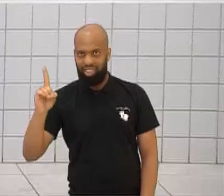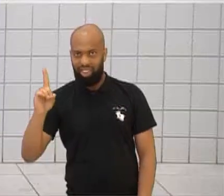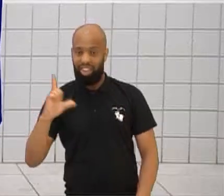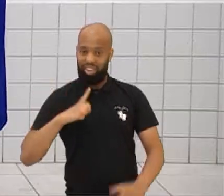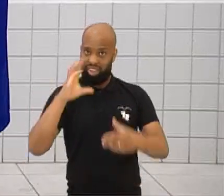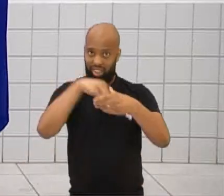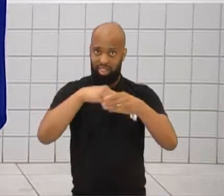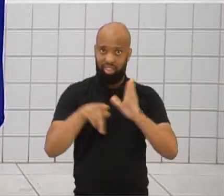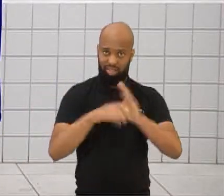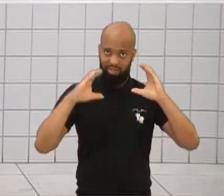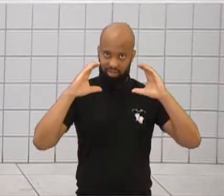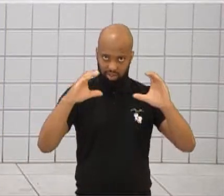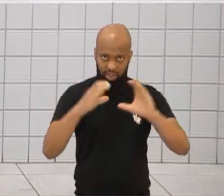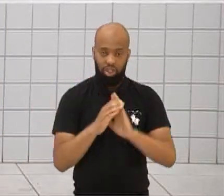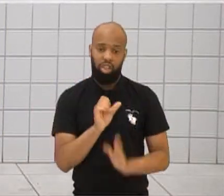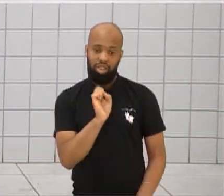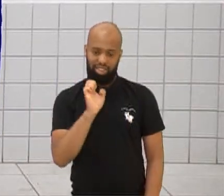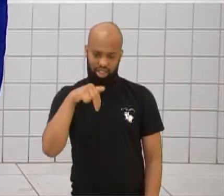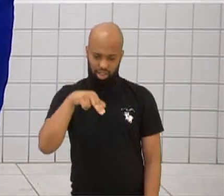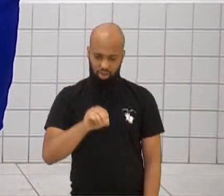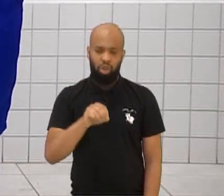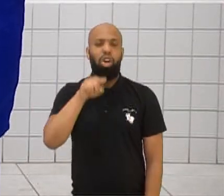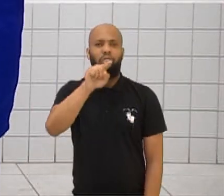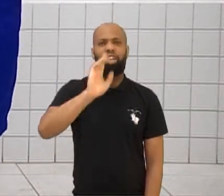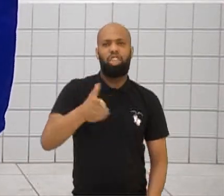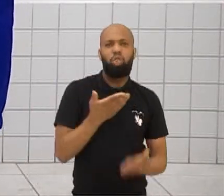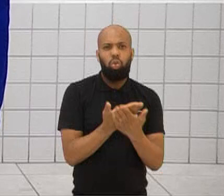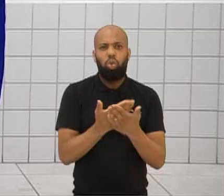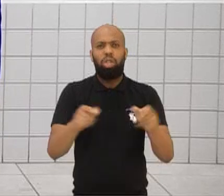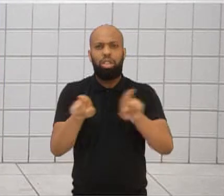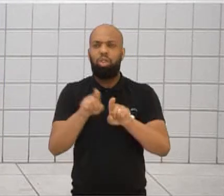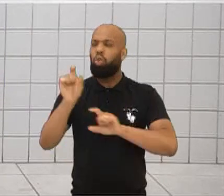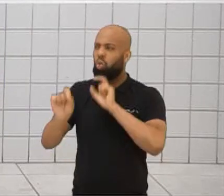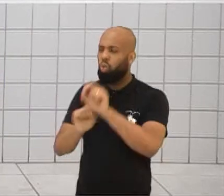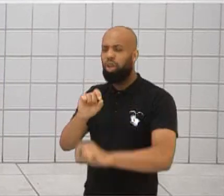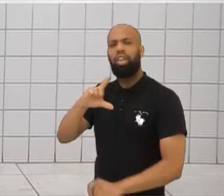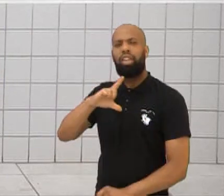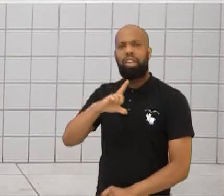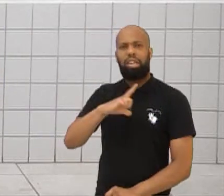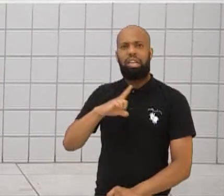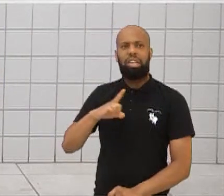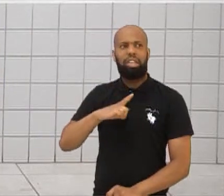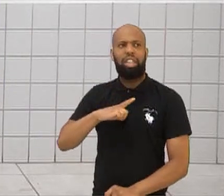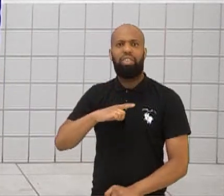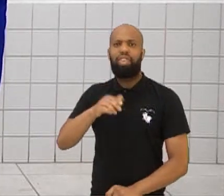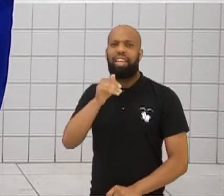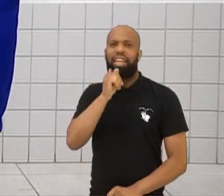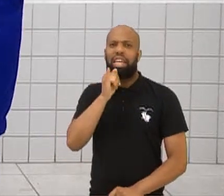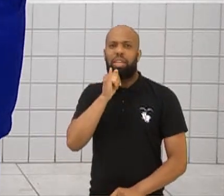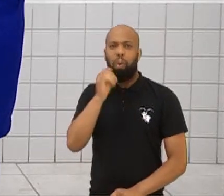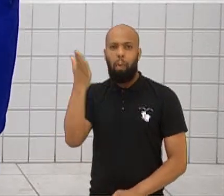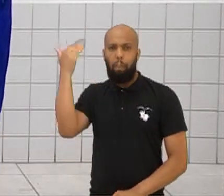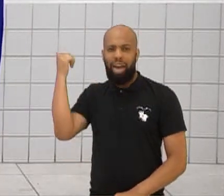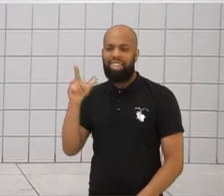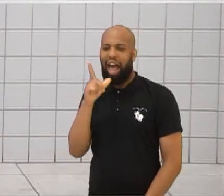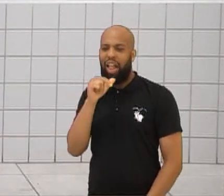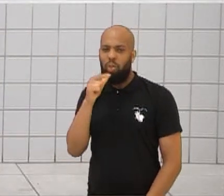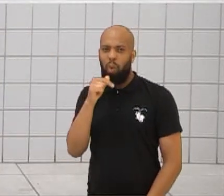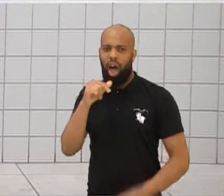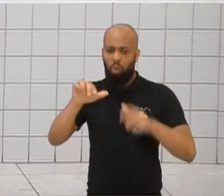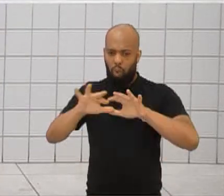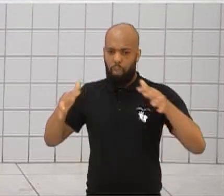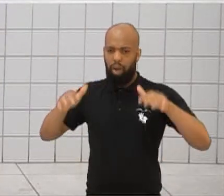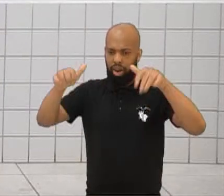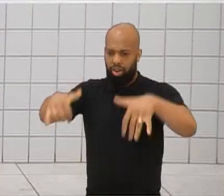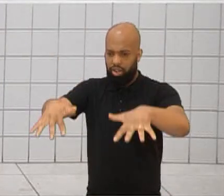professora? Isso. Então, a gente já viu, né? Até a gente estudou ali a questão das marés, lembra da aula anterior? Então, a gente